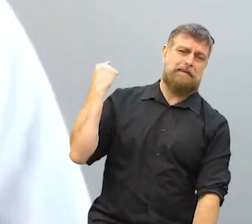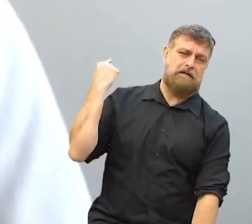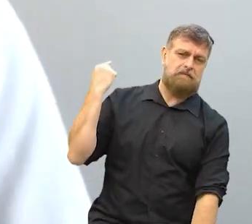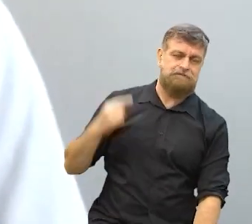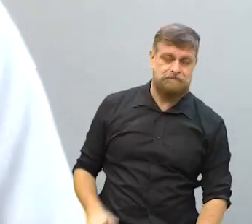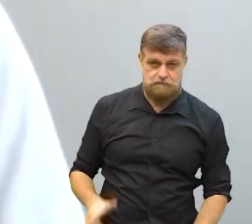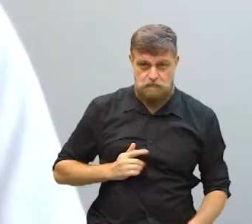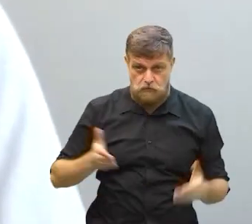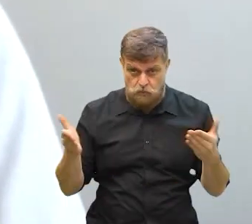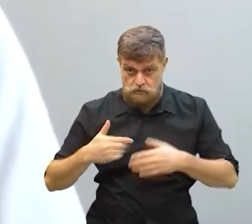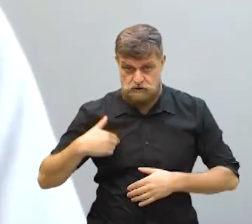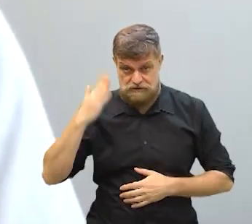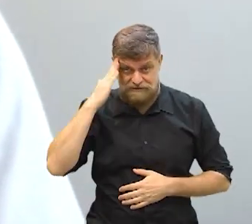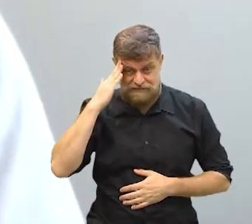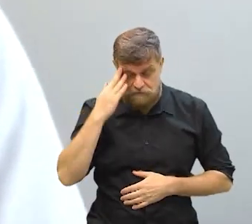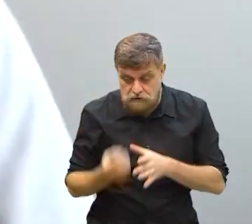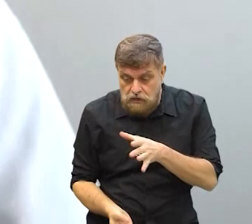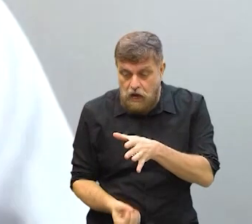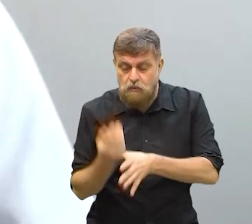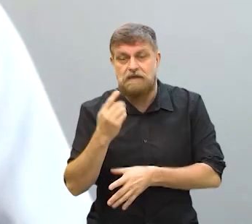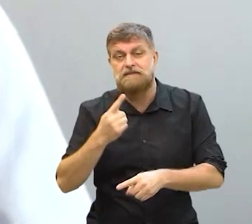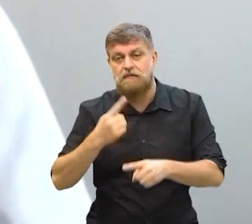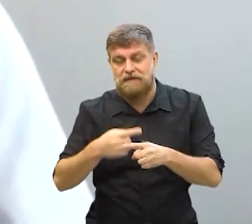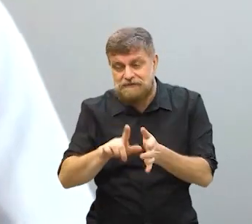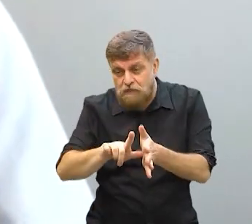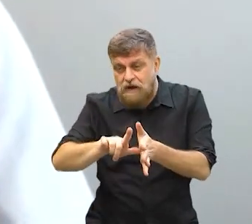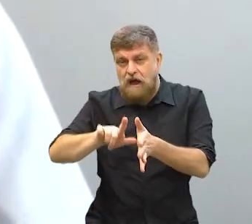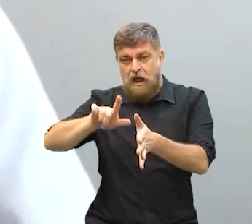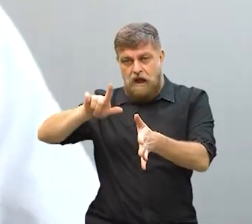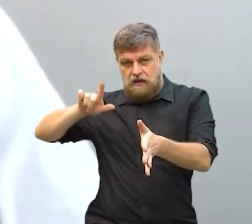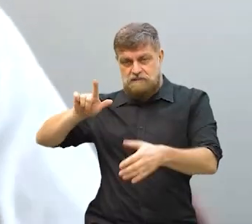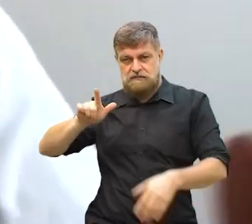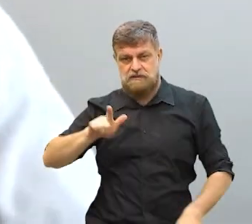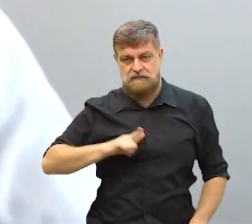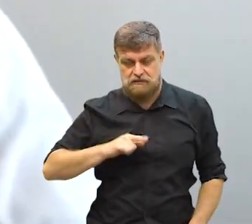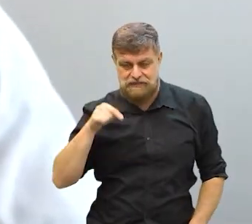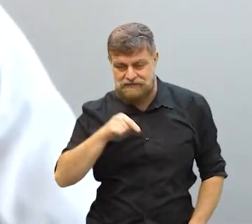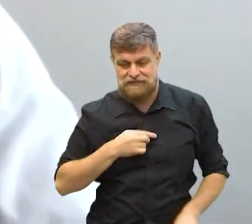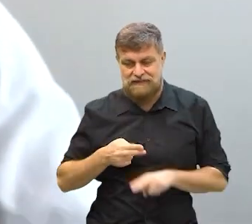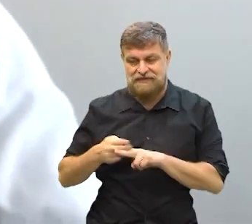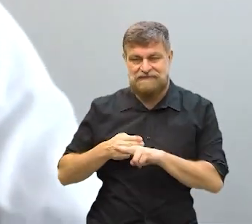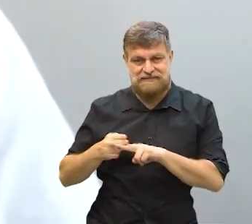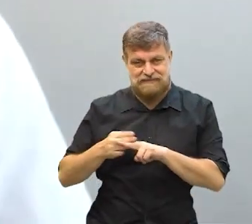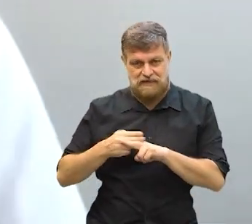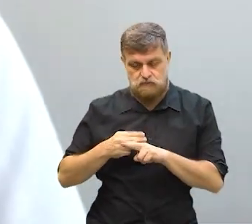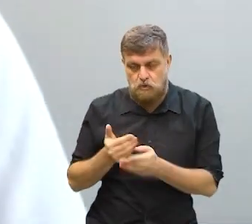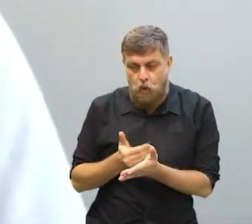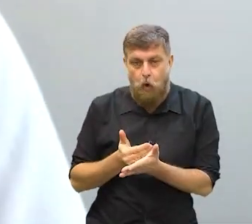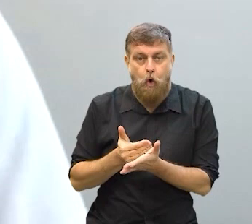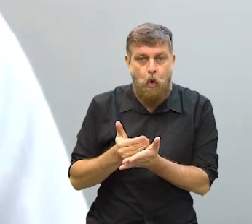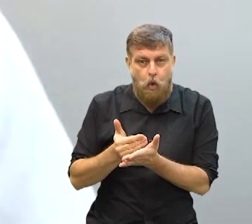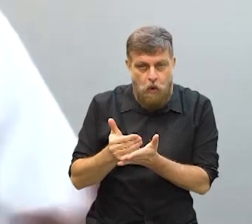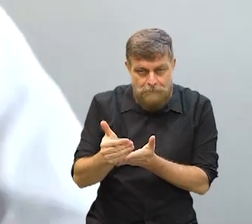que a gente sabe hoje em relação ao surgimento da doença é que quanto antes há uma exposição sexual, a